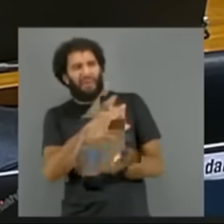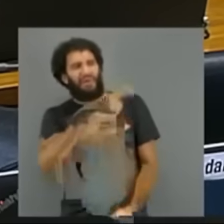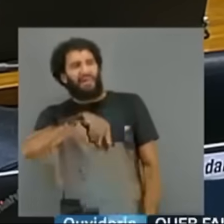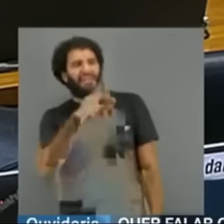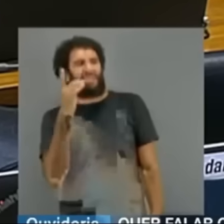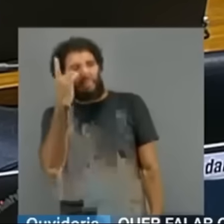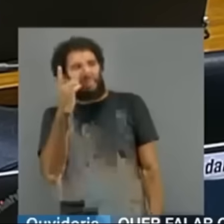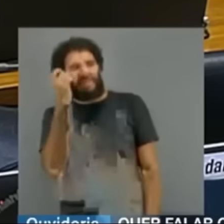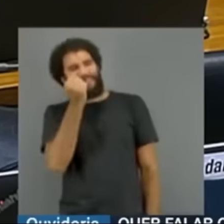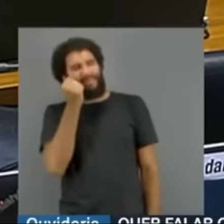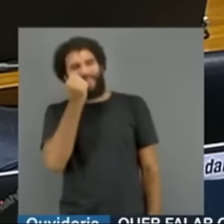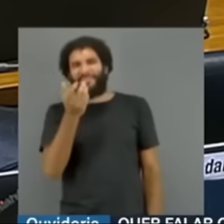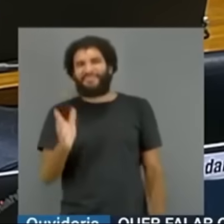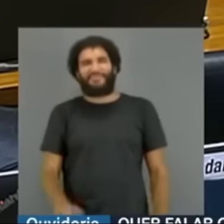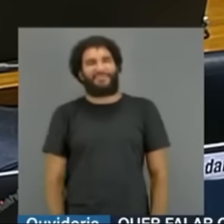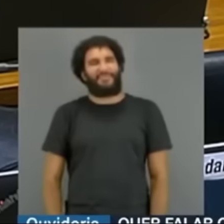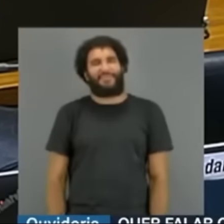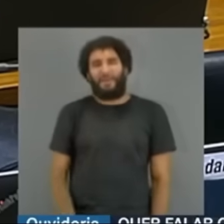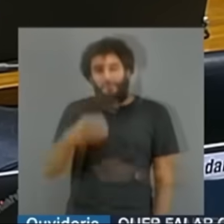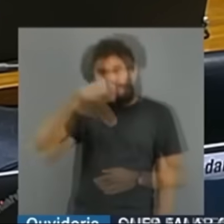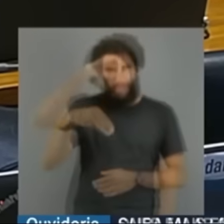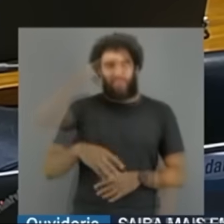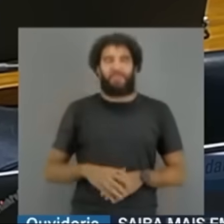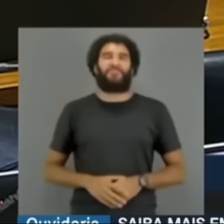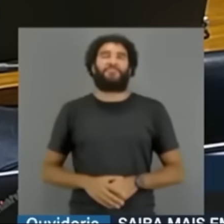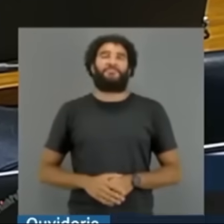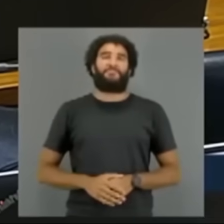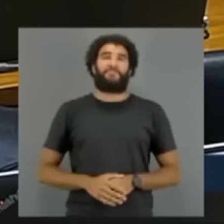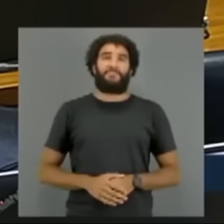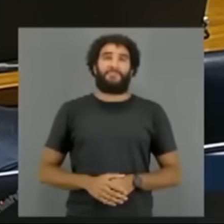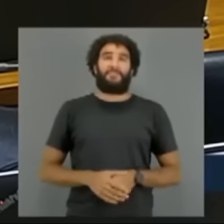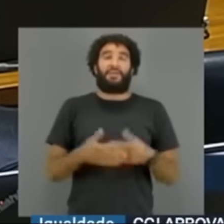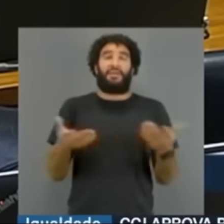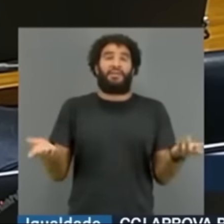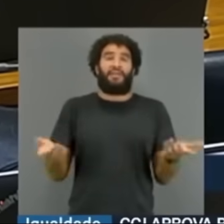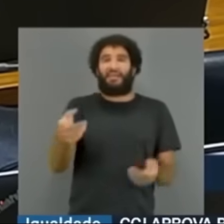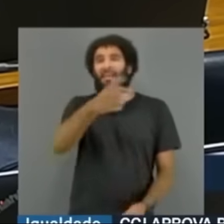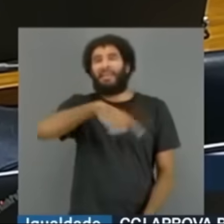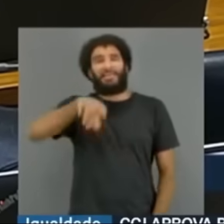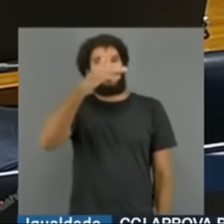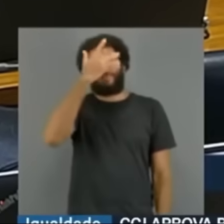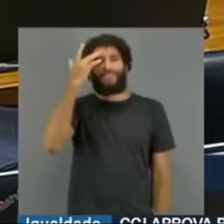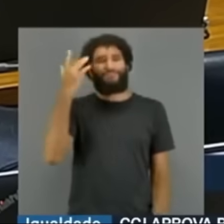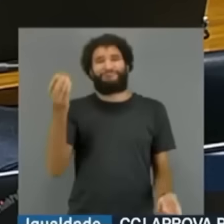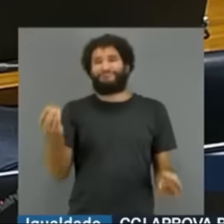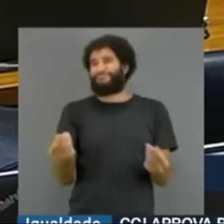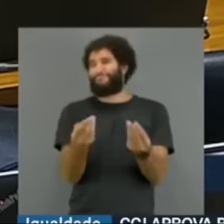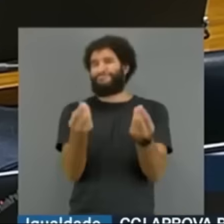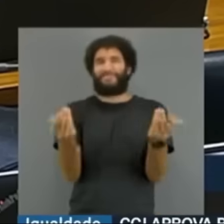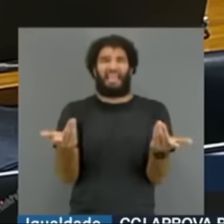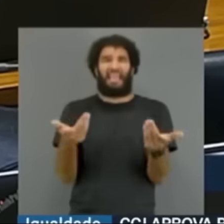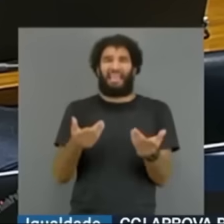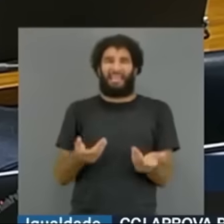aí, sem noção, falando umas asneiras, cara. Esse bando de sem noção,